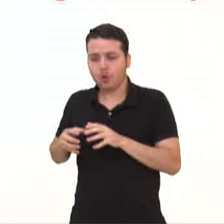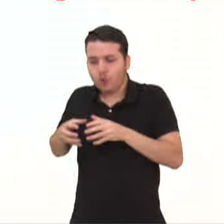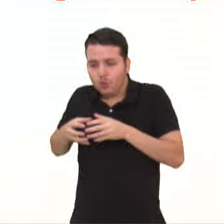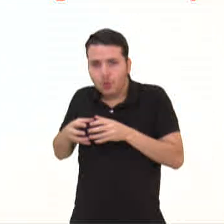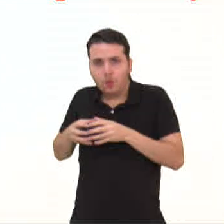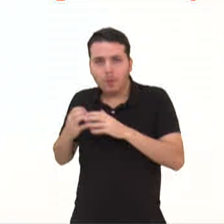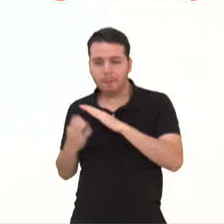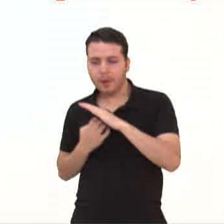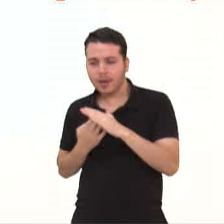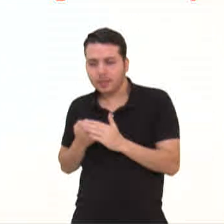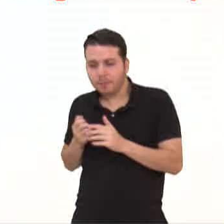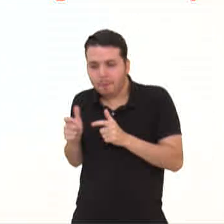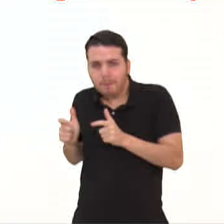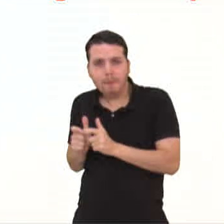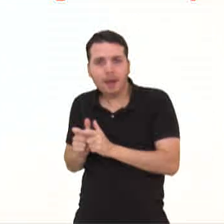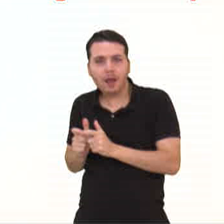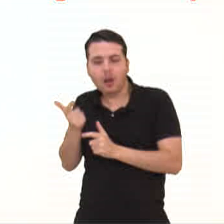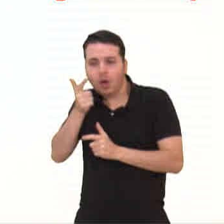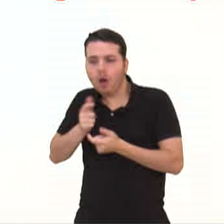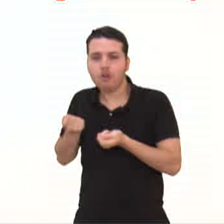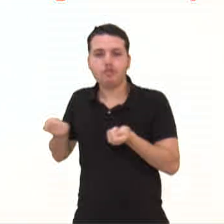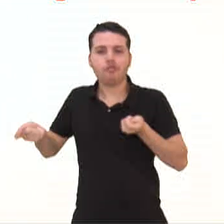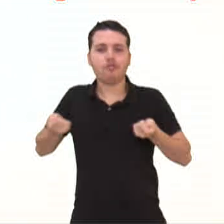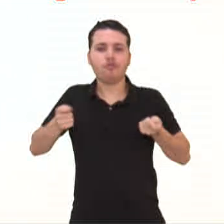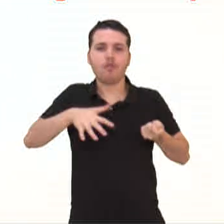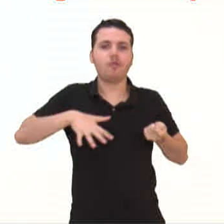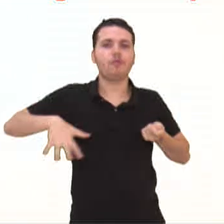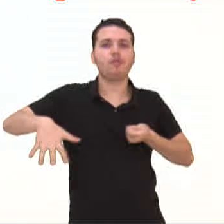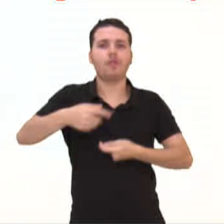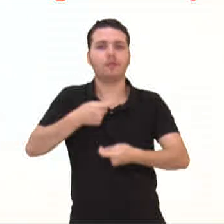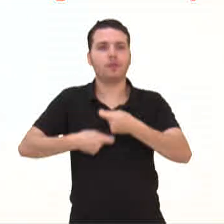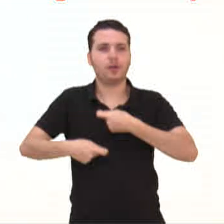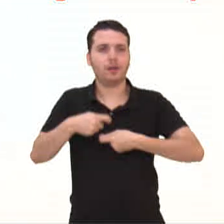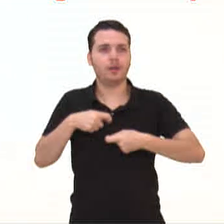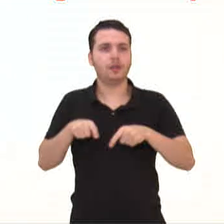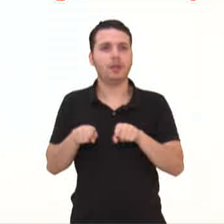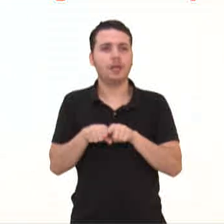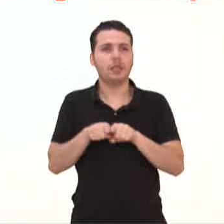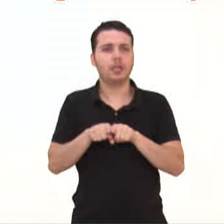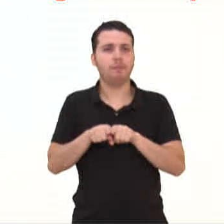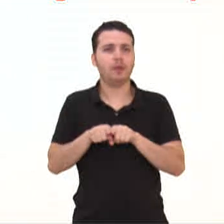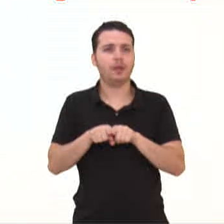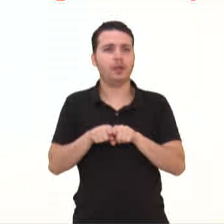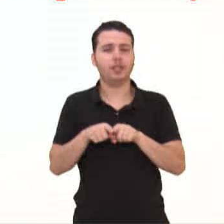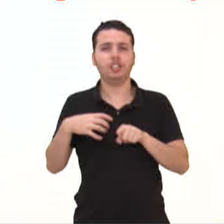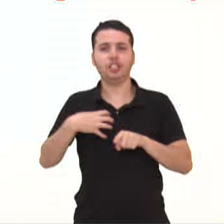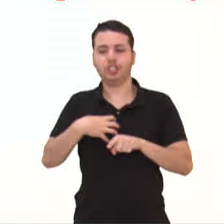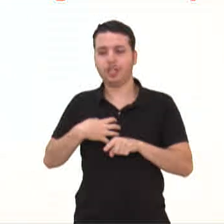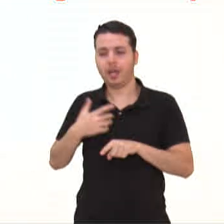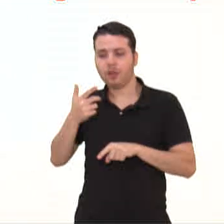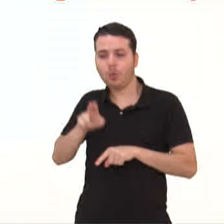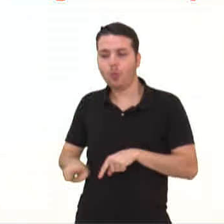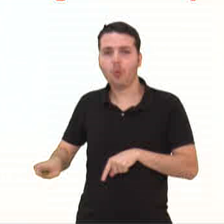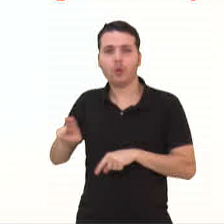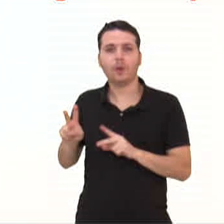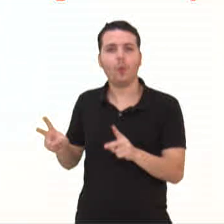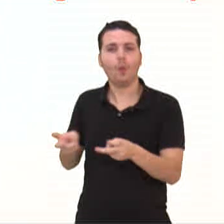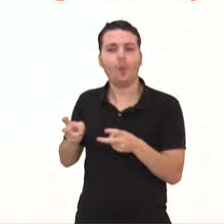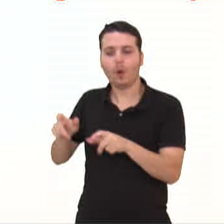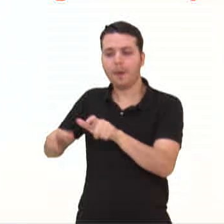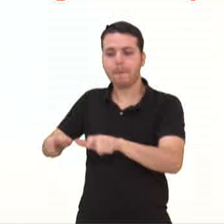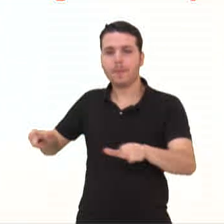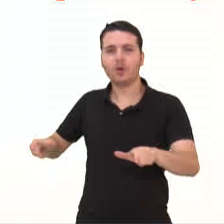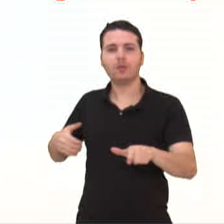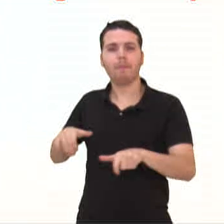mundial, deslocamento das fábricas, que permite a aquisição de matérias-primas mais barata, emprego de mão de obra mais em conta,